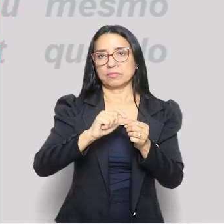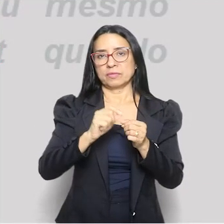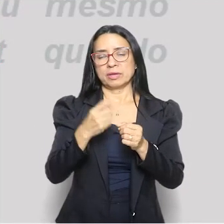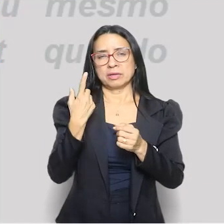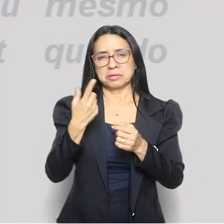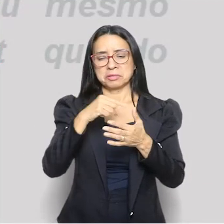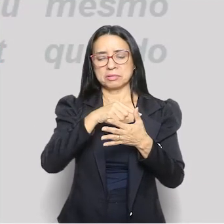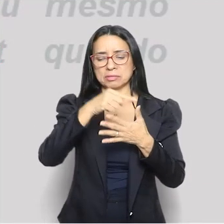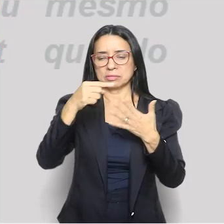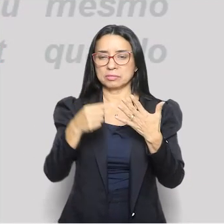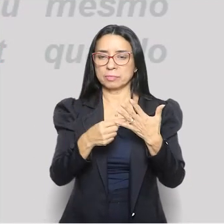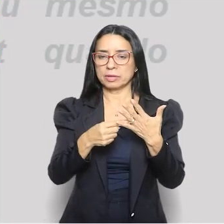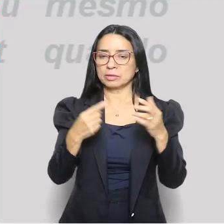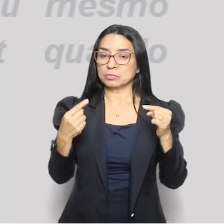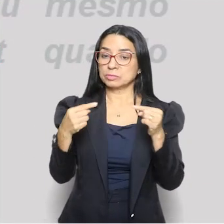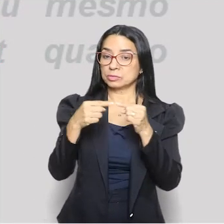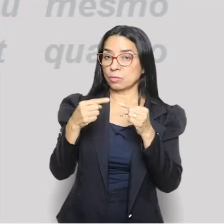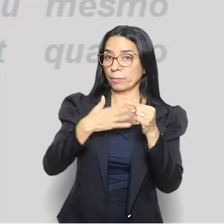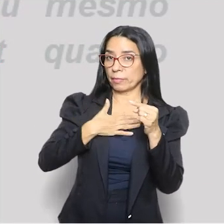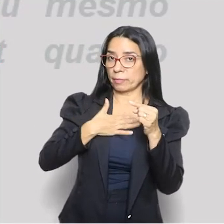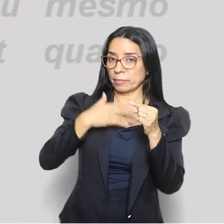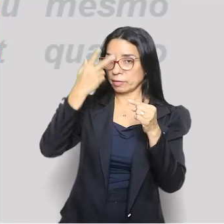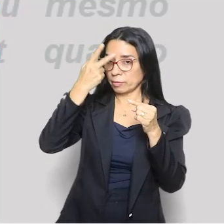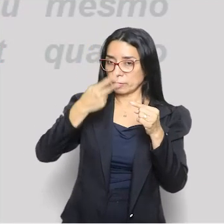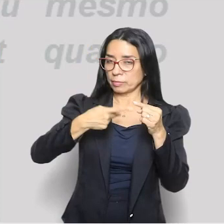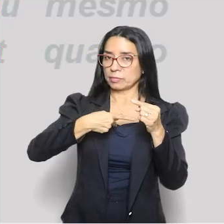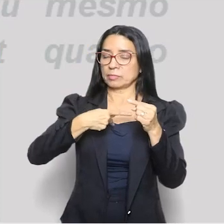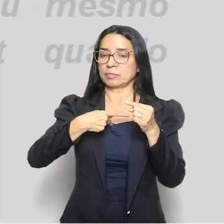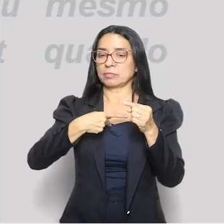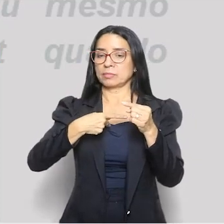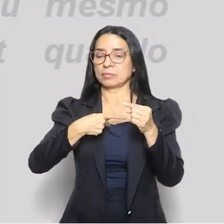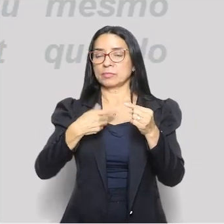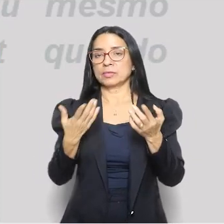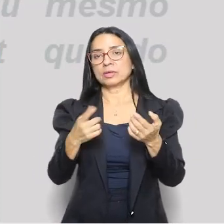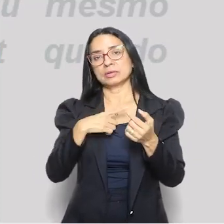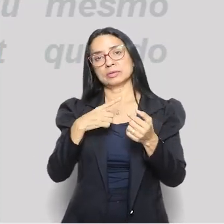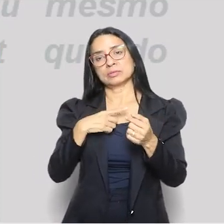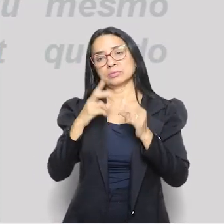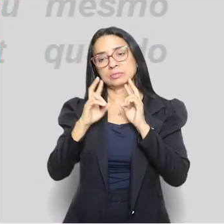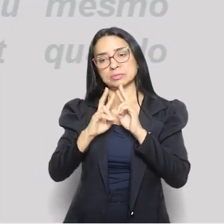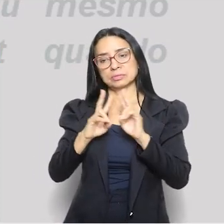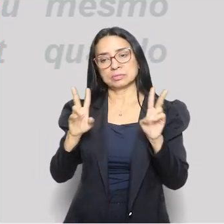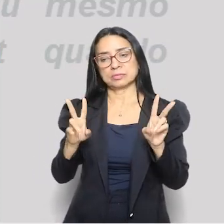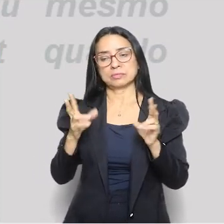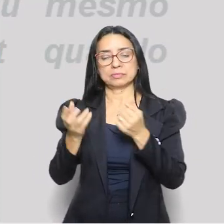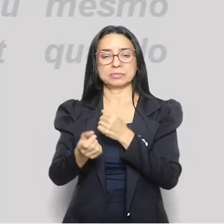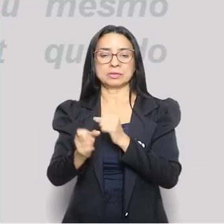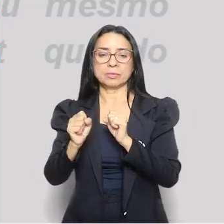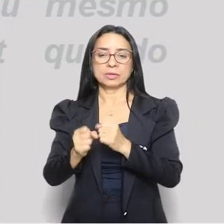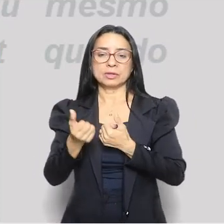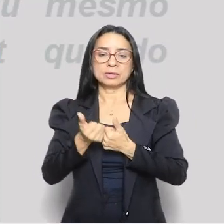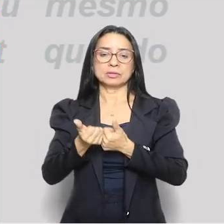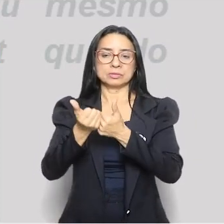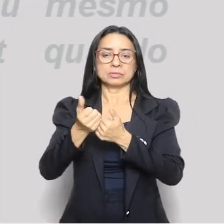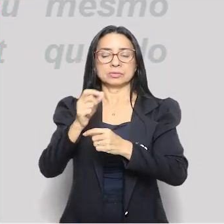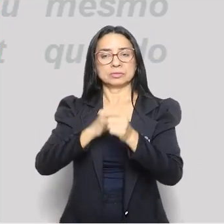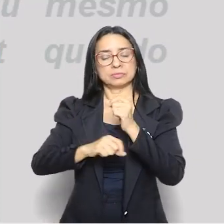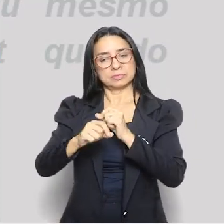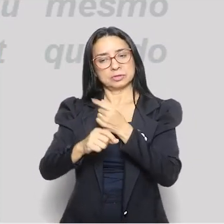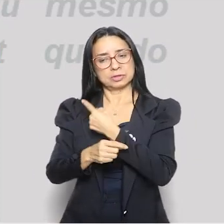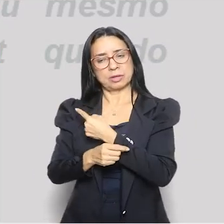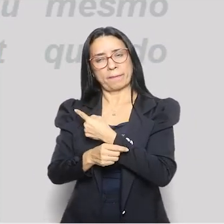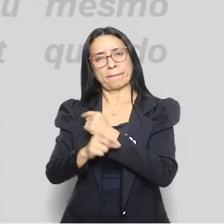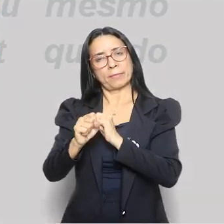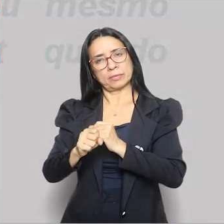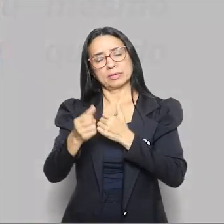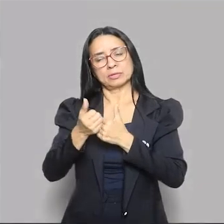ideia de Bauman se alinha à minha, né? Vamos ver isso. Tendo isso em vista, eu também poderia substituir esse tendo isso em vista